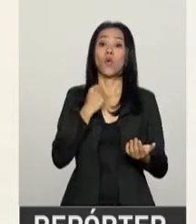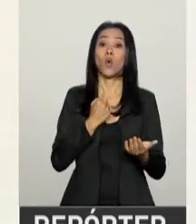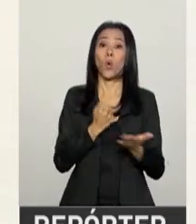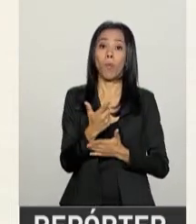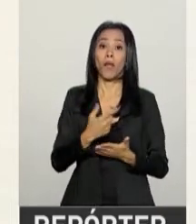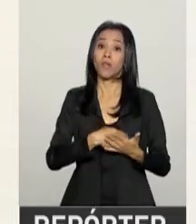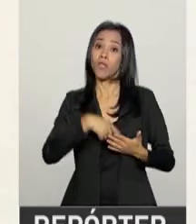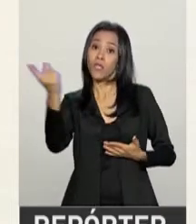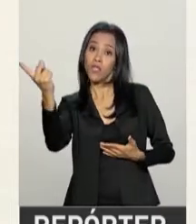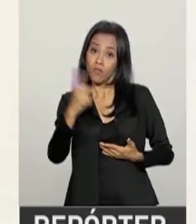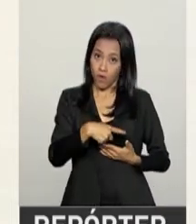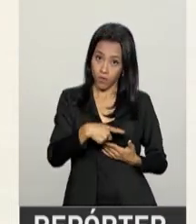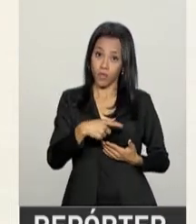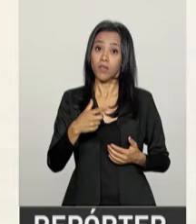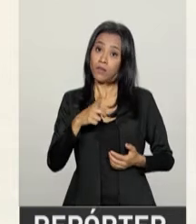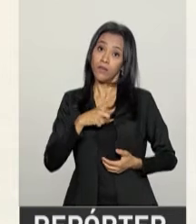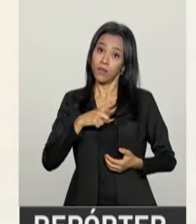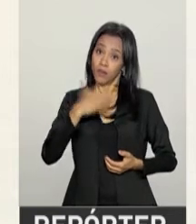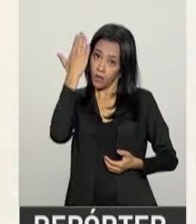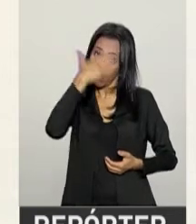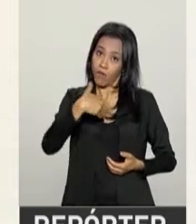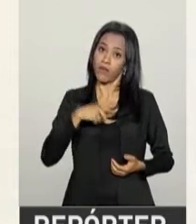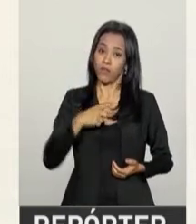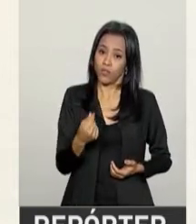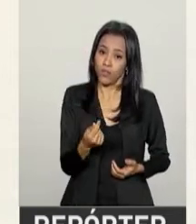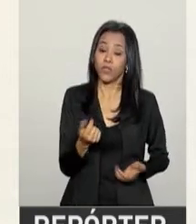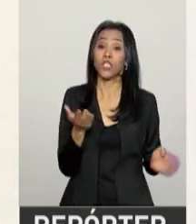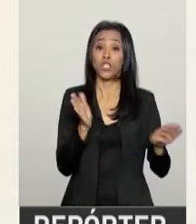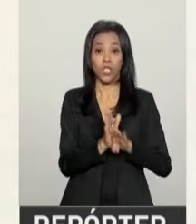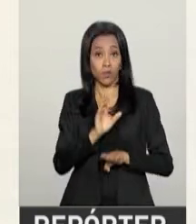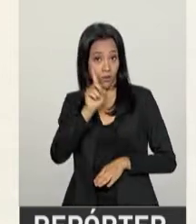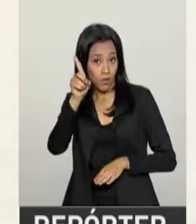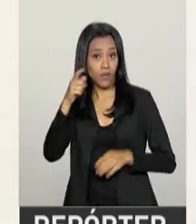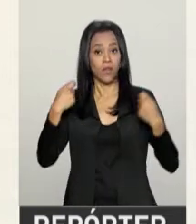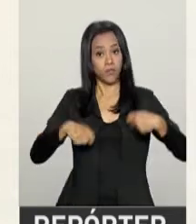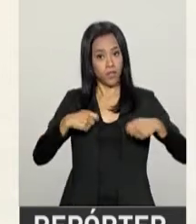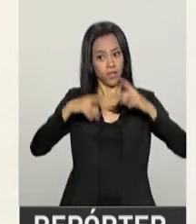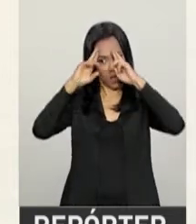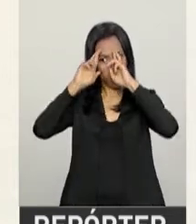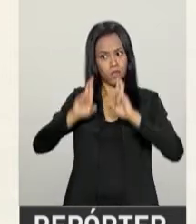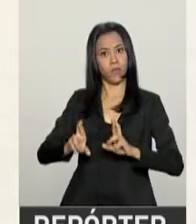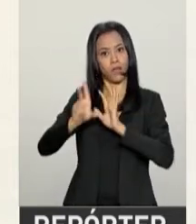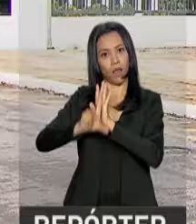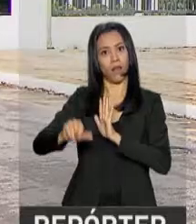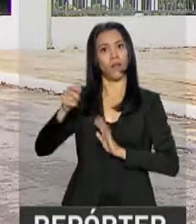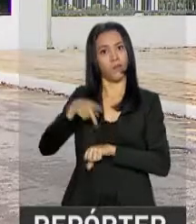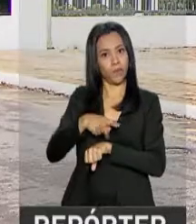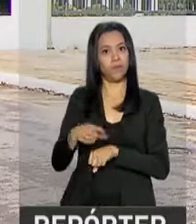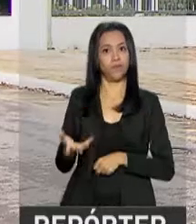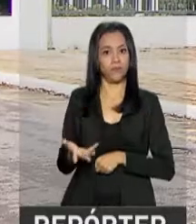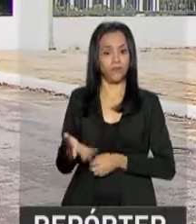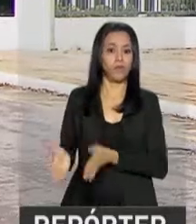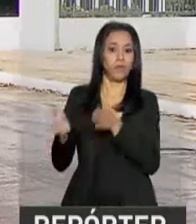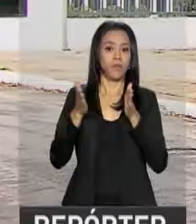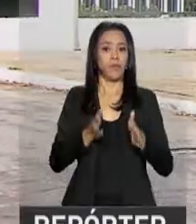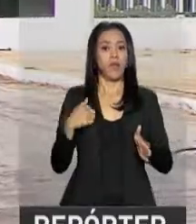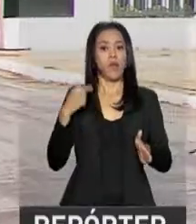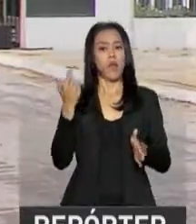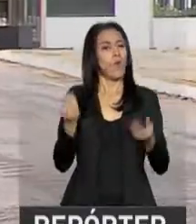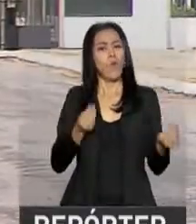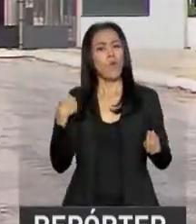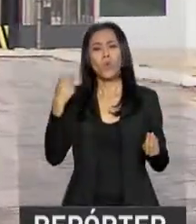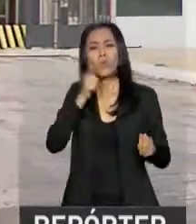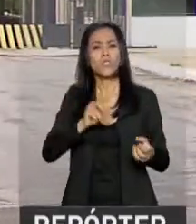ou comprovar que têm recursos para isso e chegando lá precisa respeitar as leis do país para conseguir participar